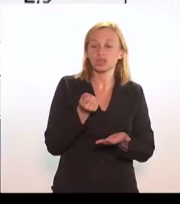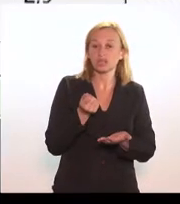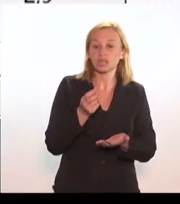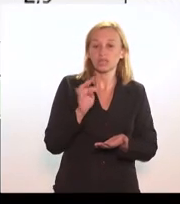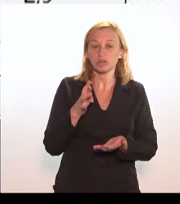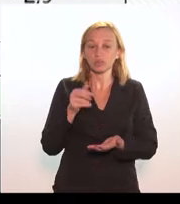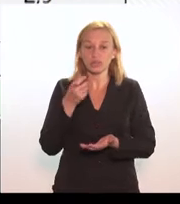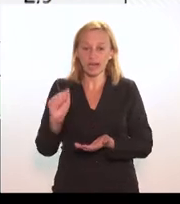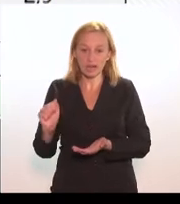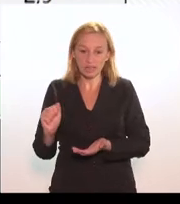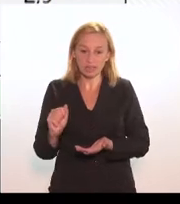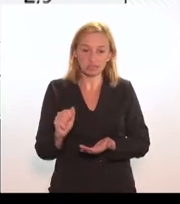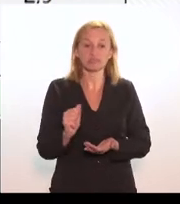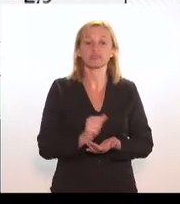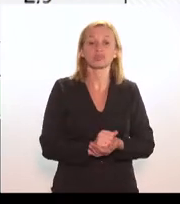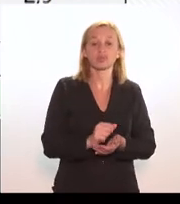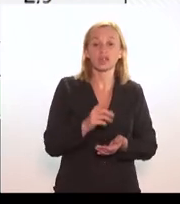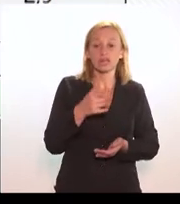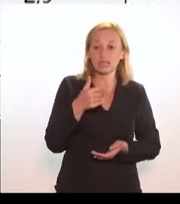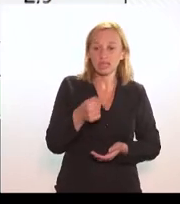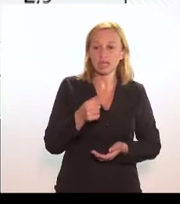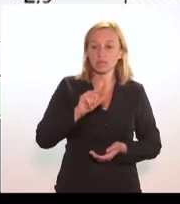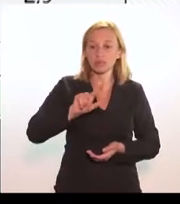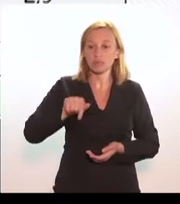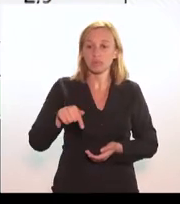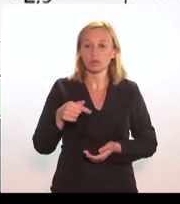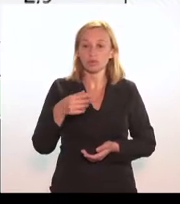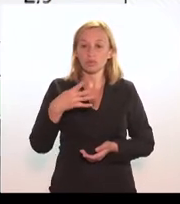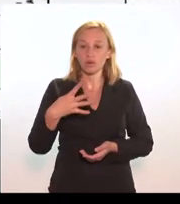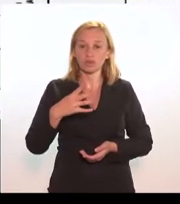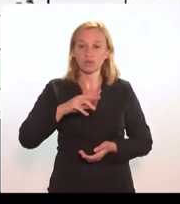bilhões abaixo do previsto pelo plano.